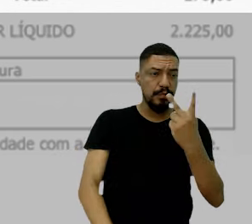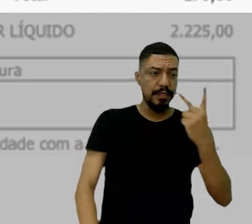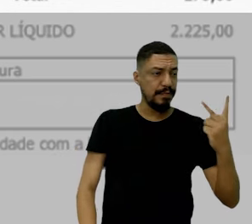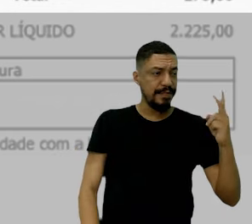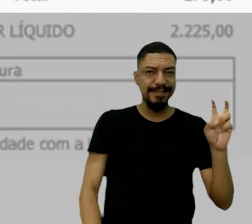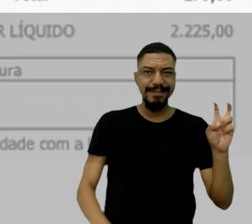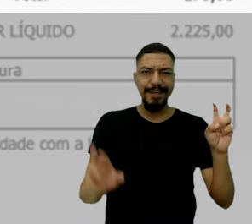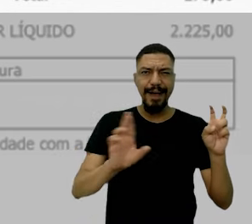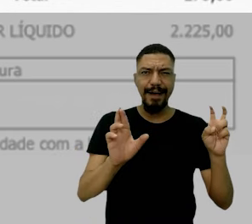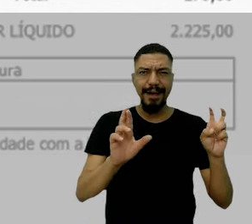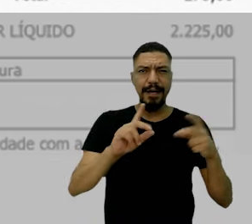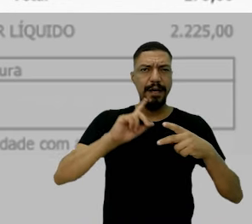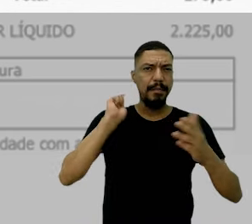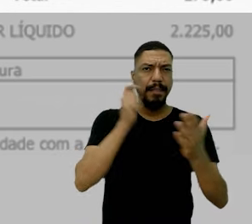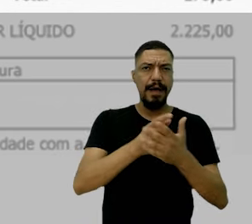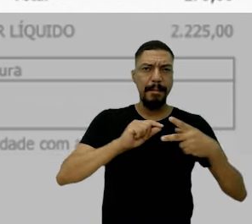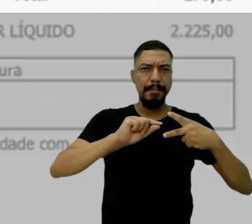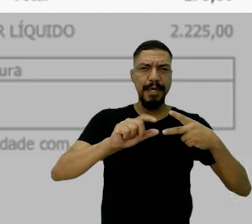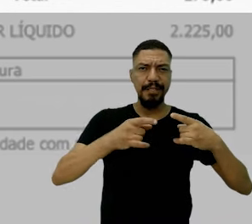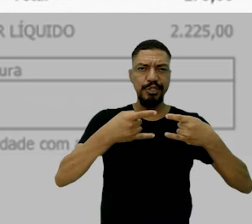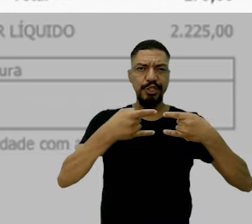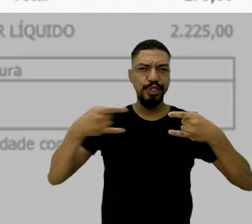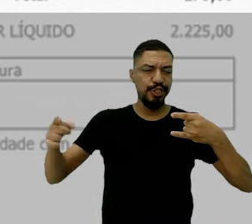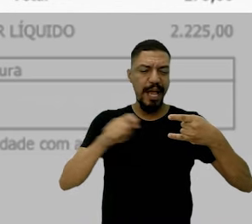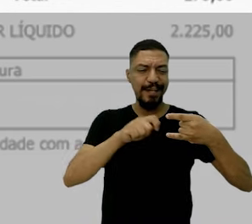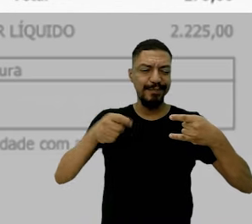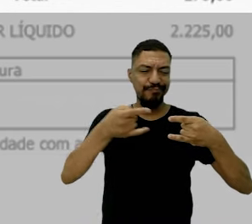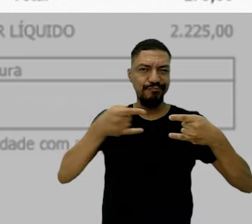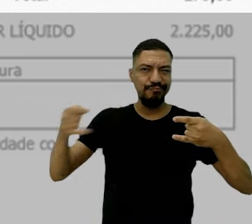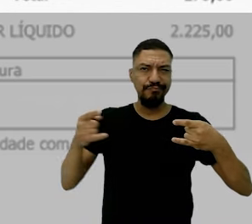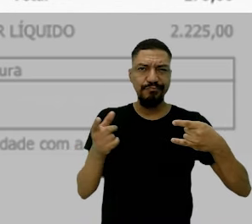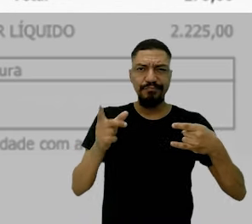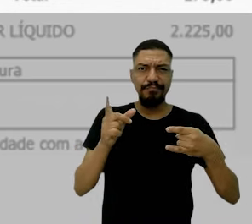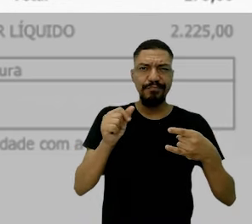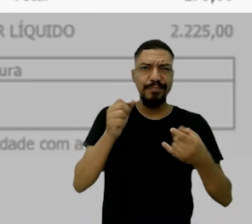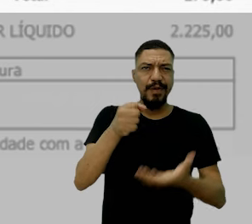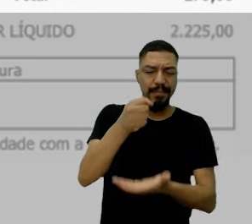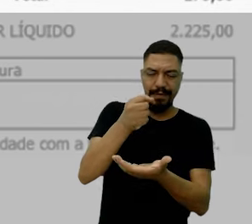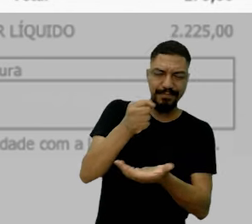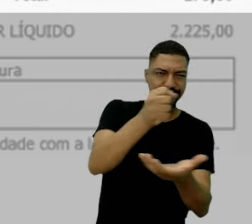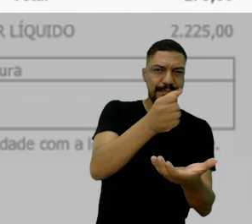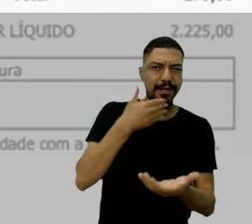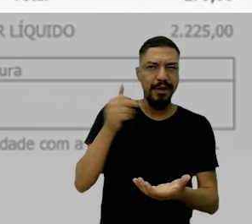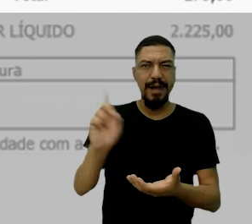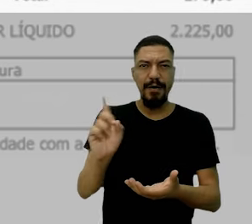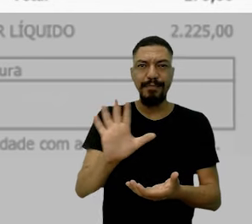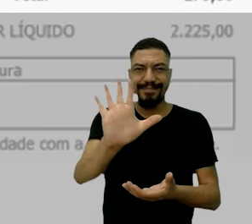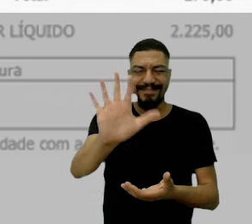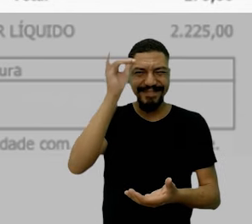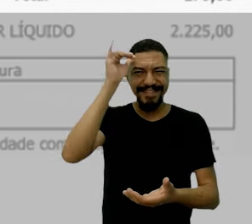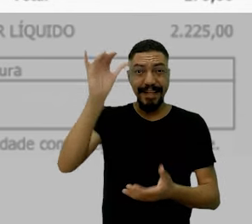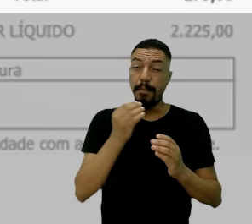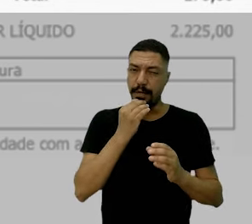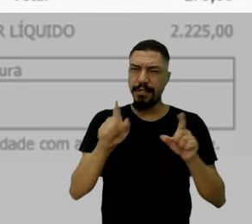pessoa os 225, então você vai ali Pix ou cheque ou enfim, né? Dinheiro, acho que uma em cima da outra melhor